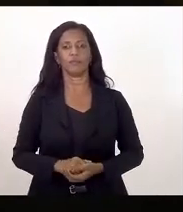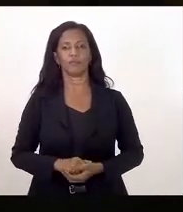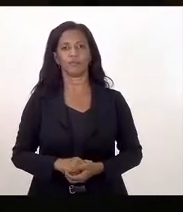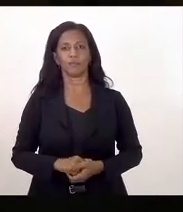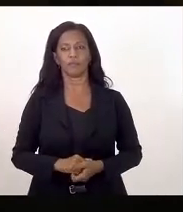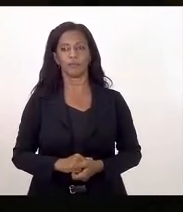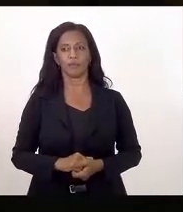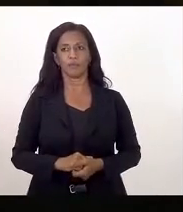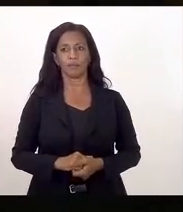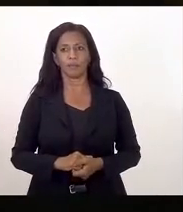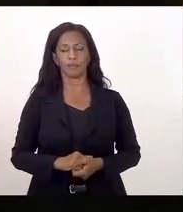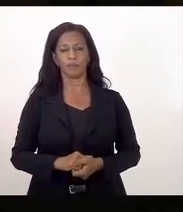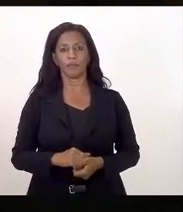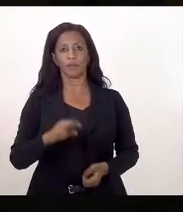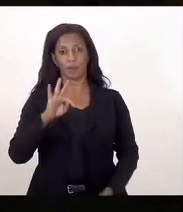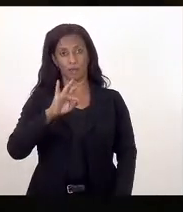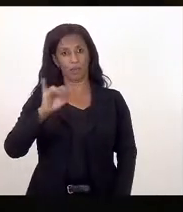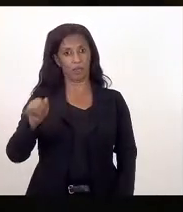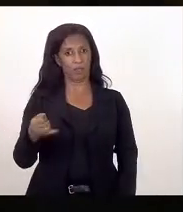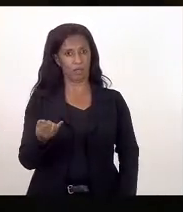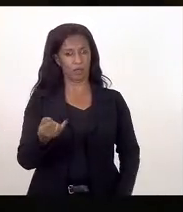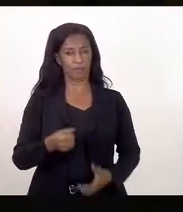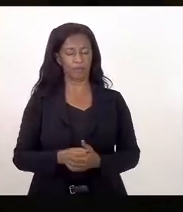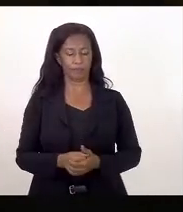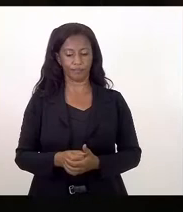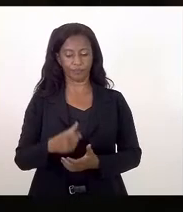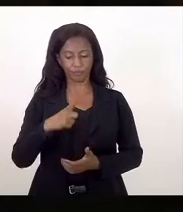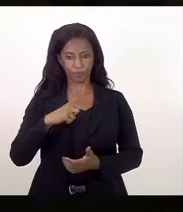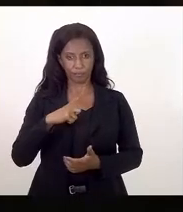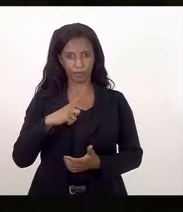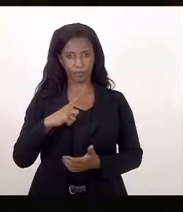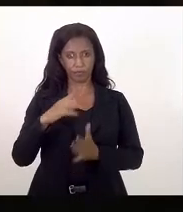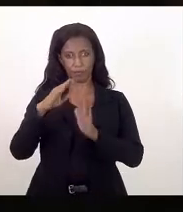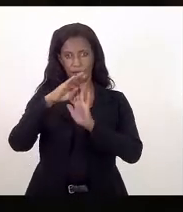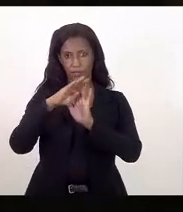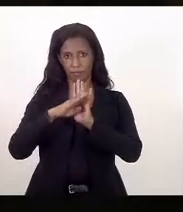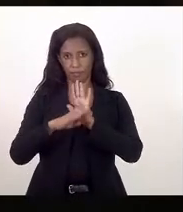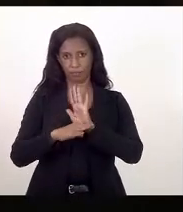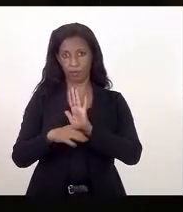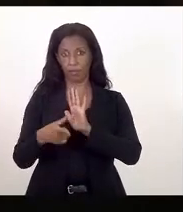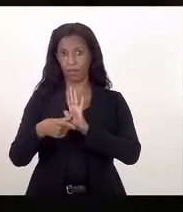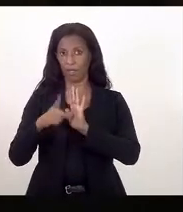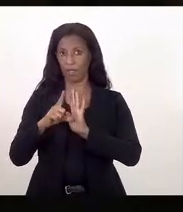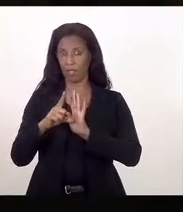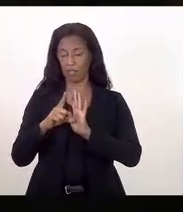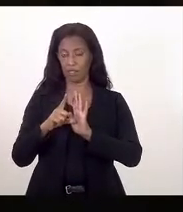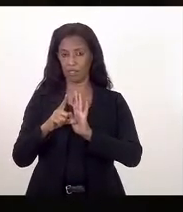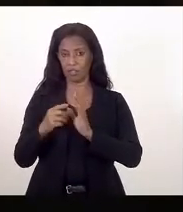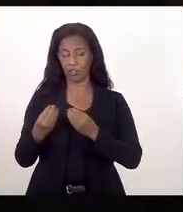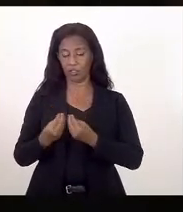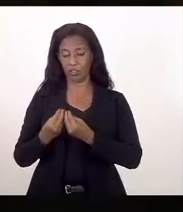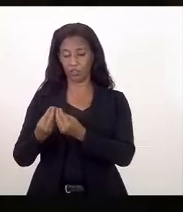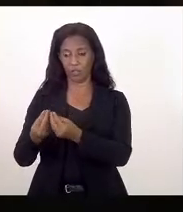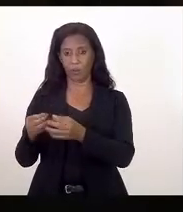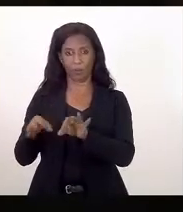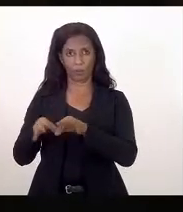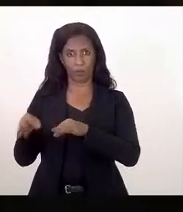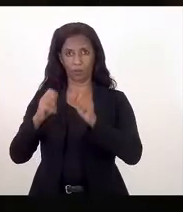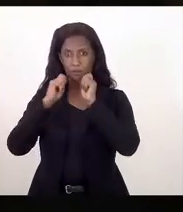E o TJ tem por norma, antes de encaminhar um projeto para essa Casa,